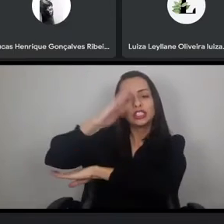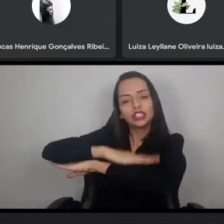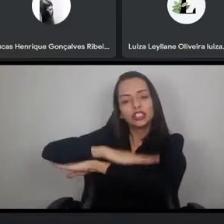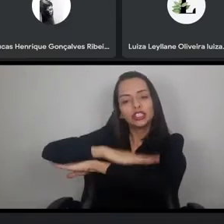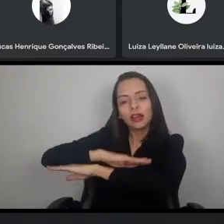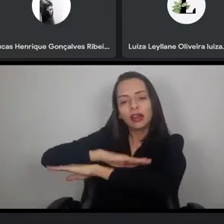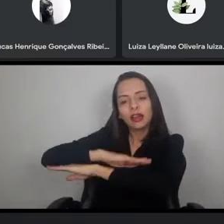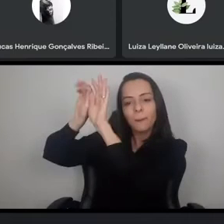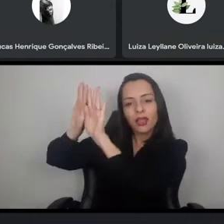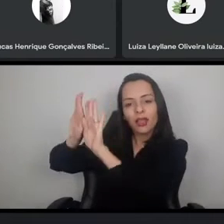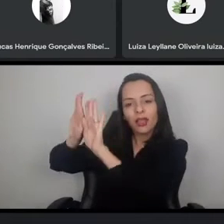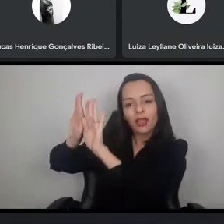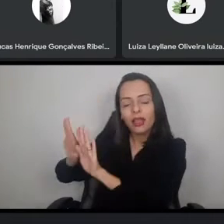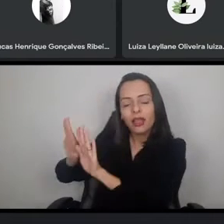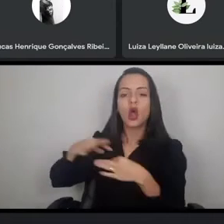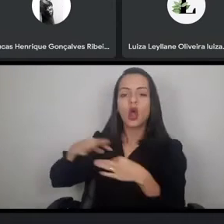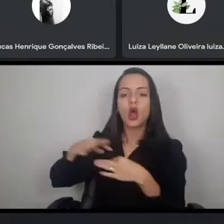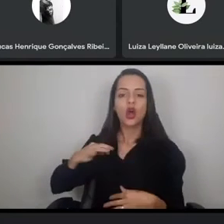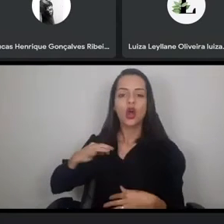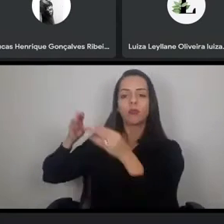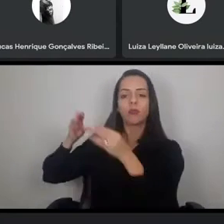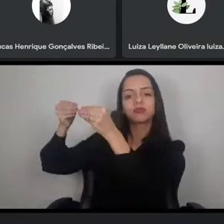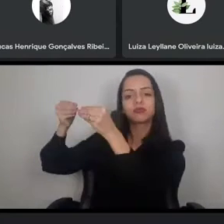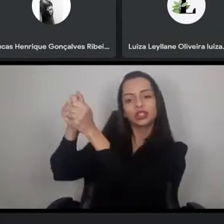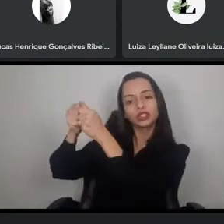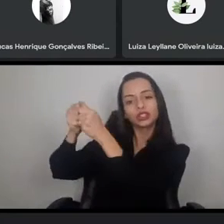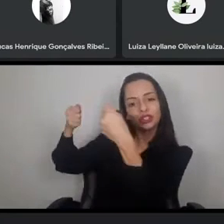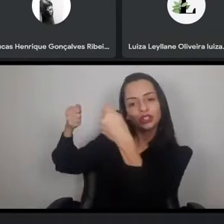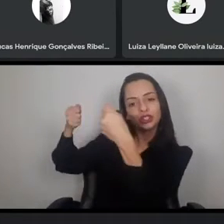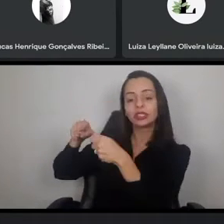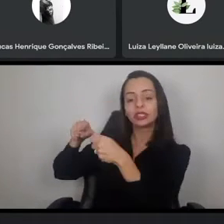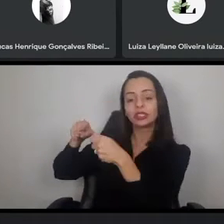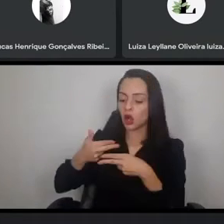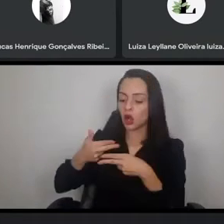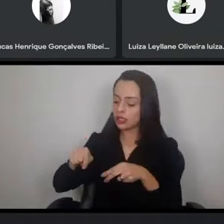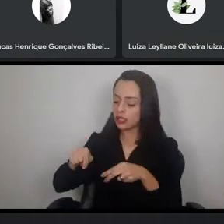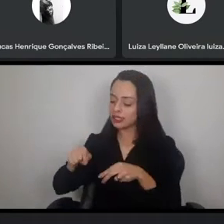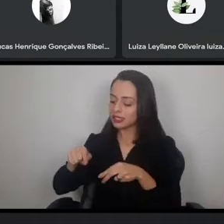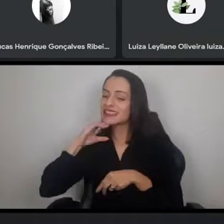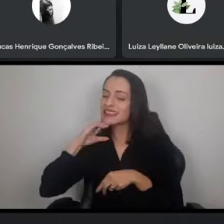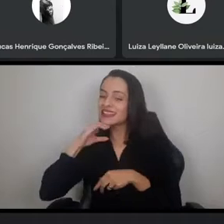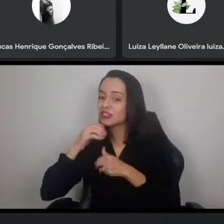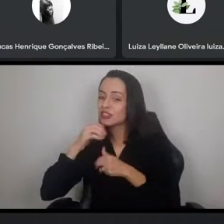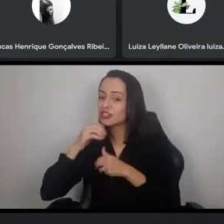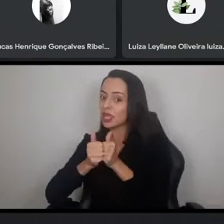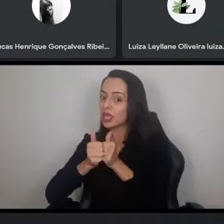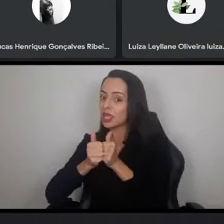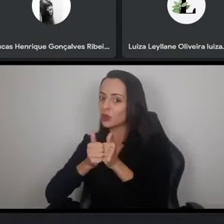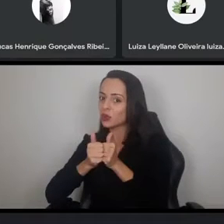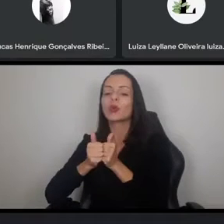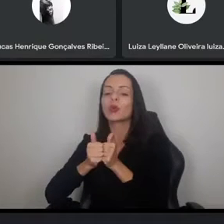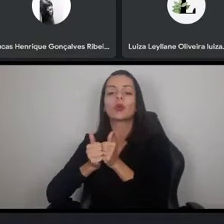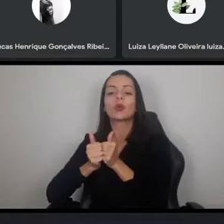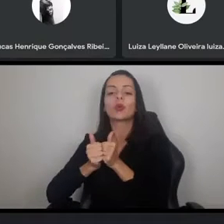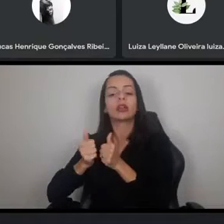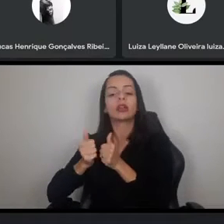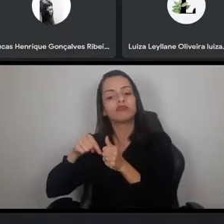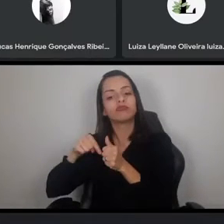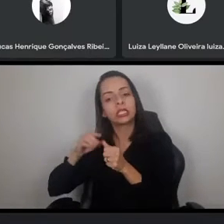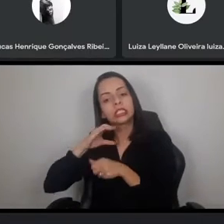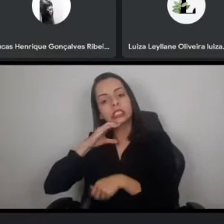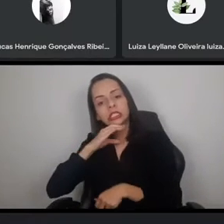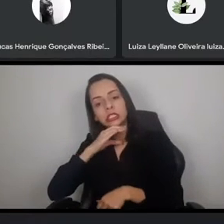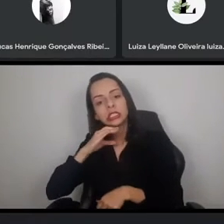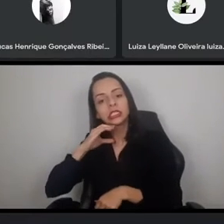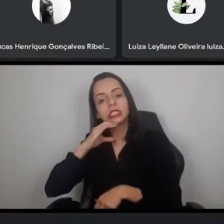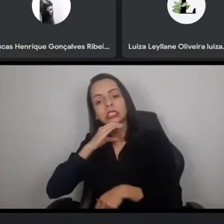decorrer do tempo, ele vai aquecendo o material vai desidratando, vai chegar a tal